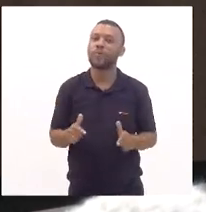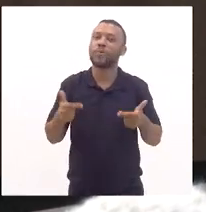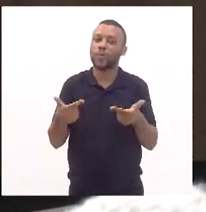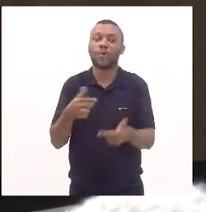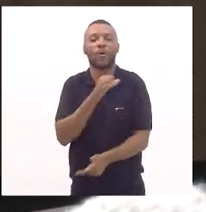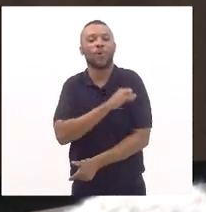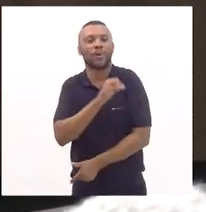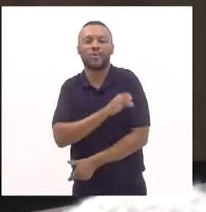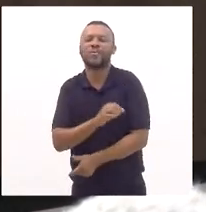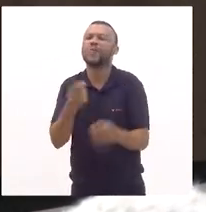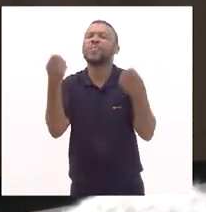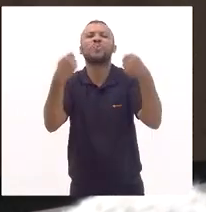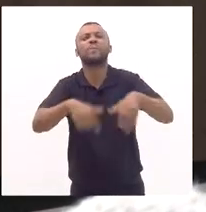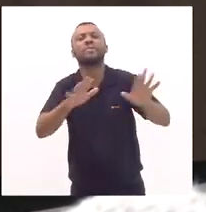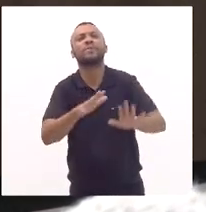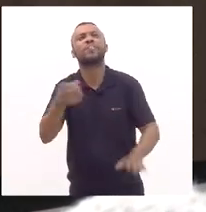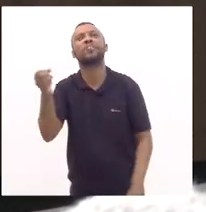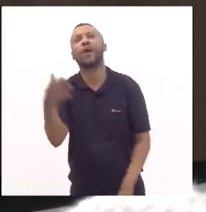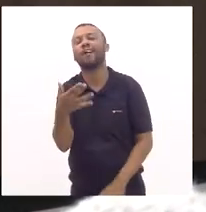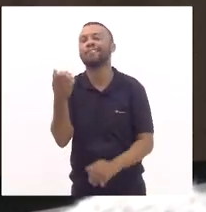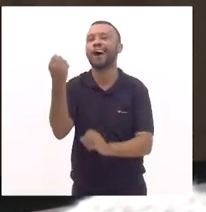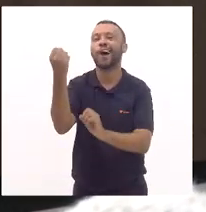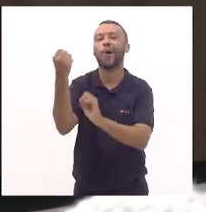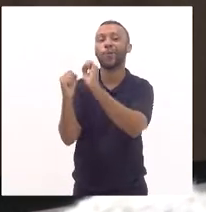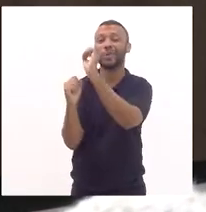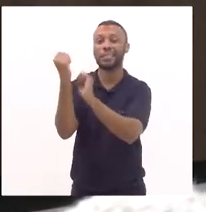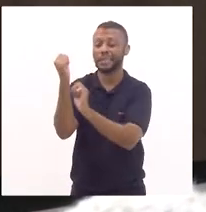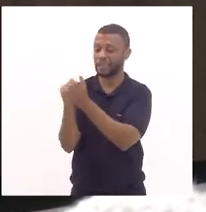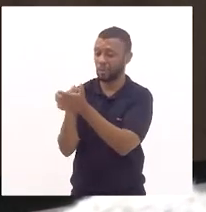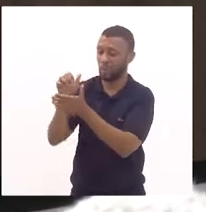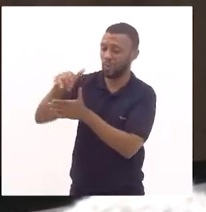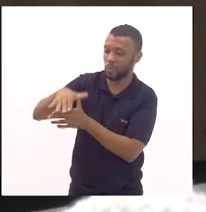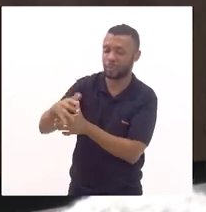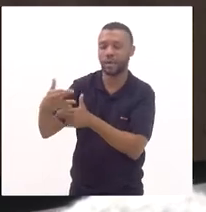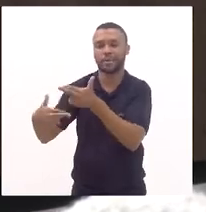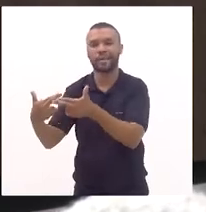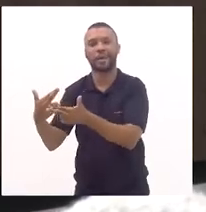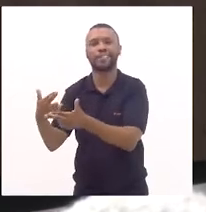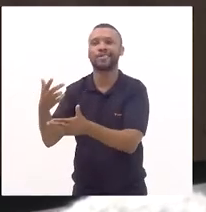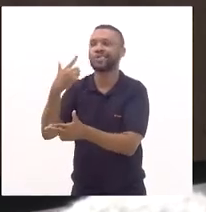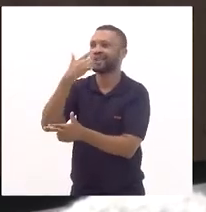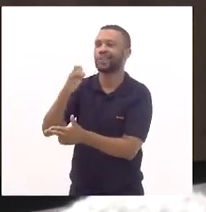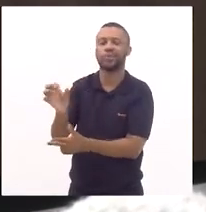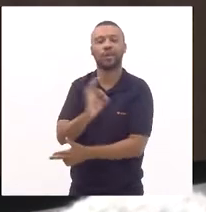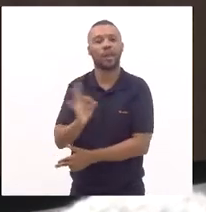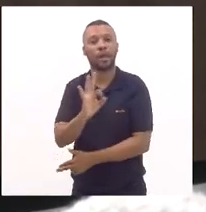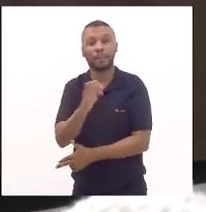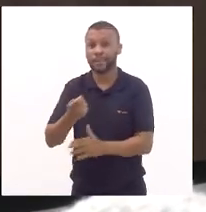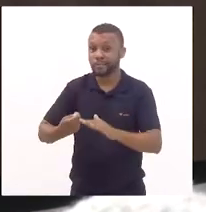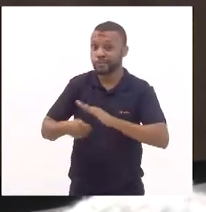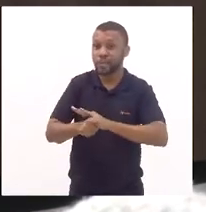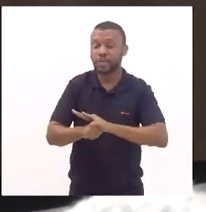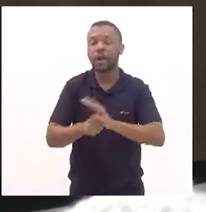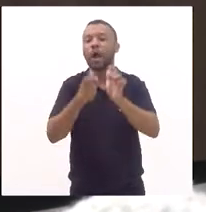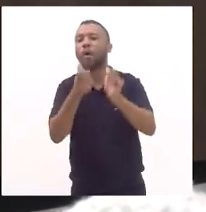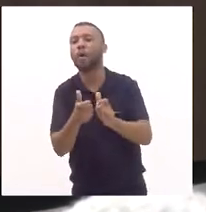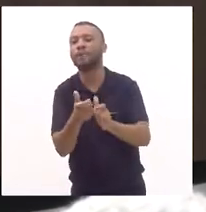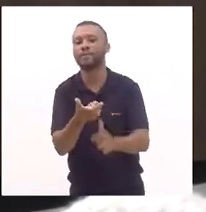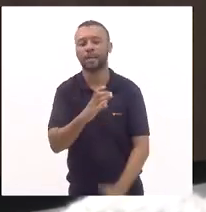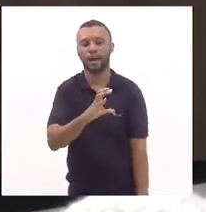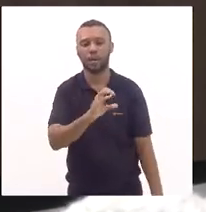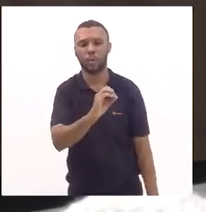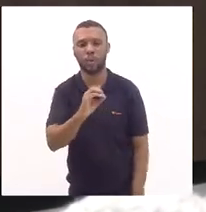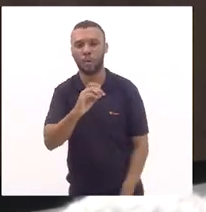não precisa de uma nova usina de reciclagem de lixo. Ela precisa de investimento nas cooperativas